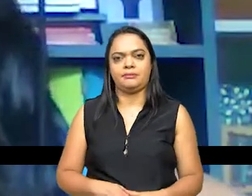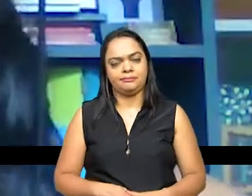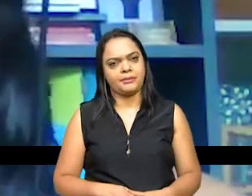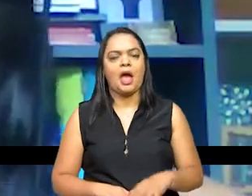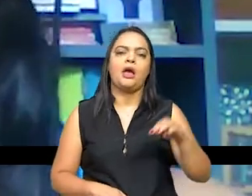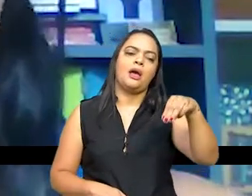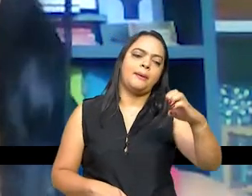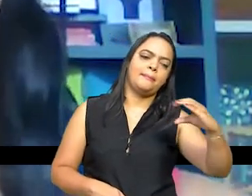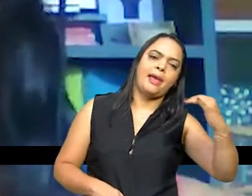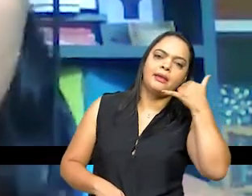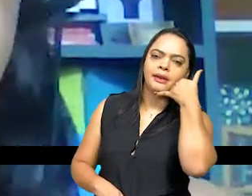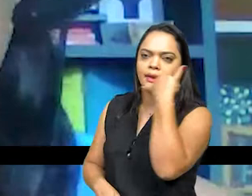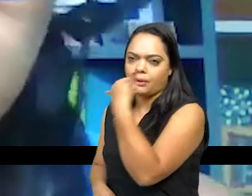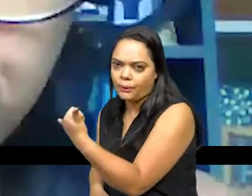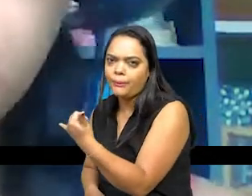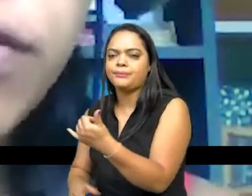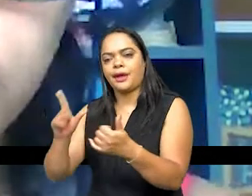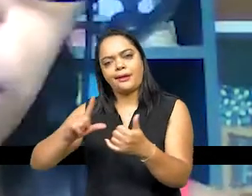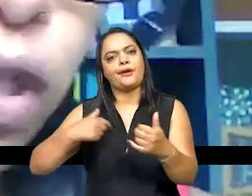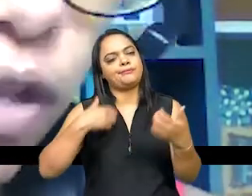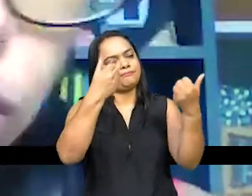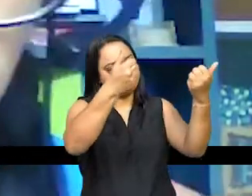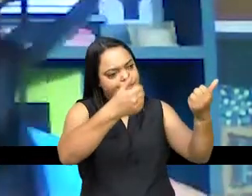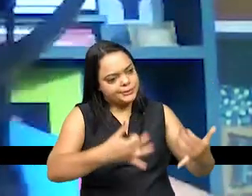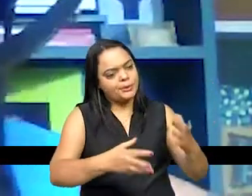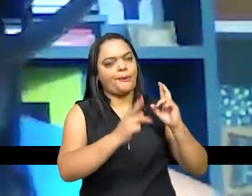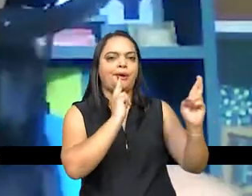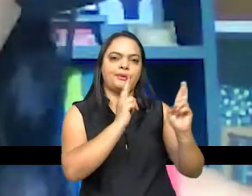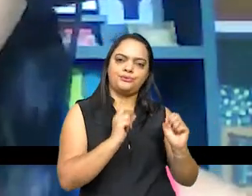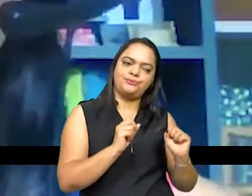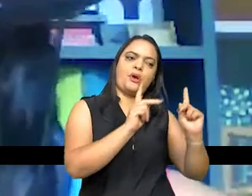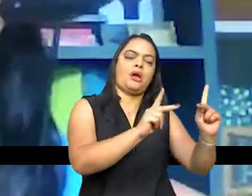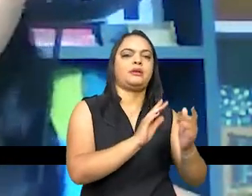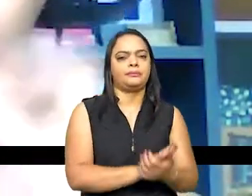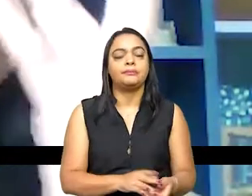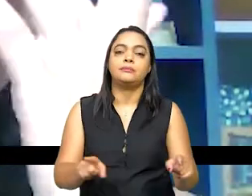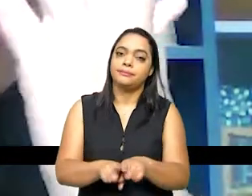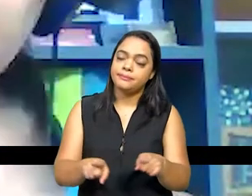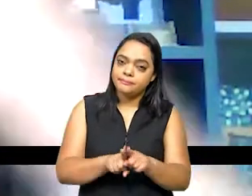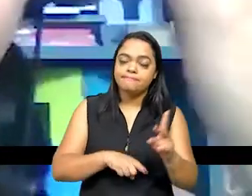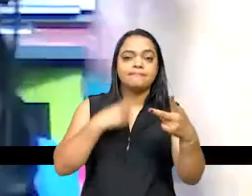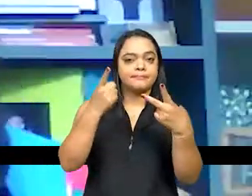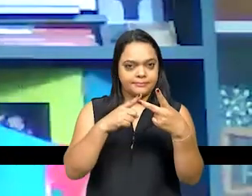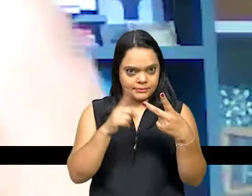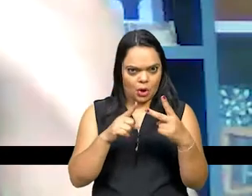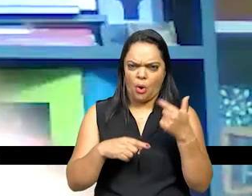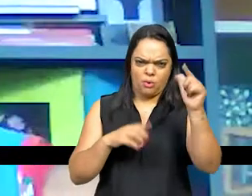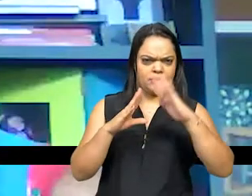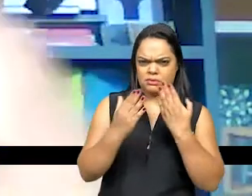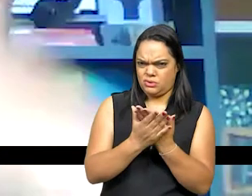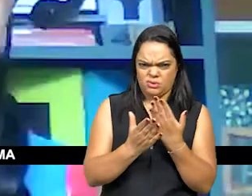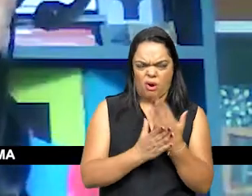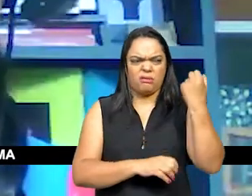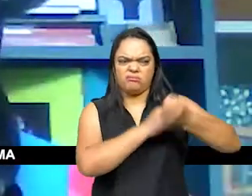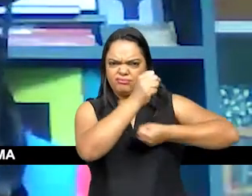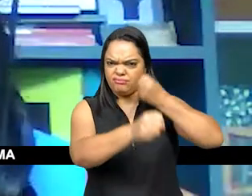nos ligou, e óbvio, a gente, né? Enfim, tranquilo, resolvemos. E também tivemos um episódio numa outra escola, num outro ano,